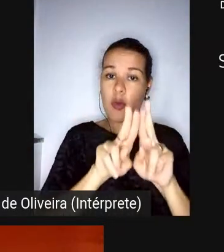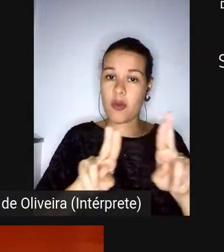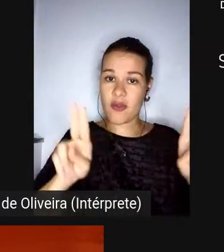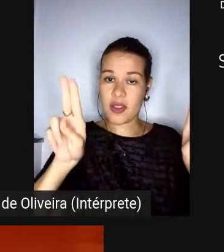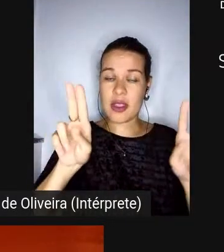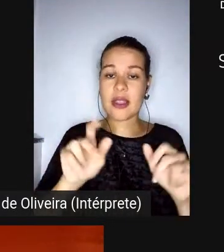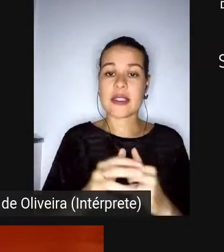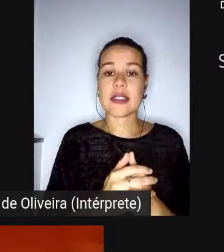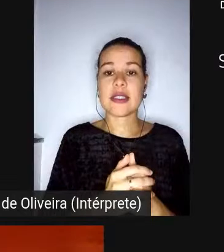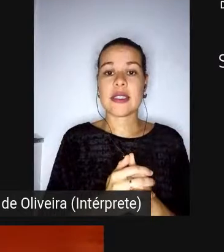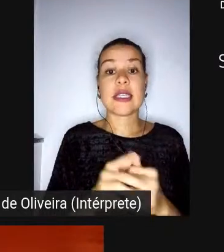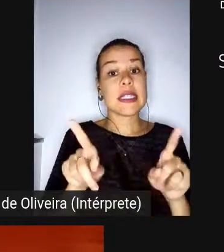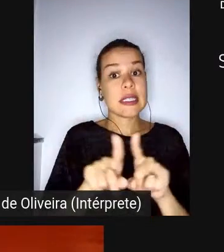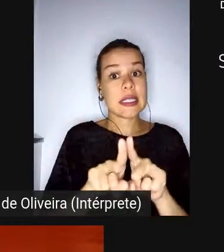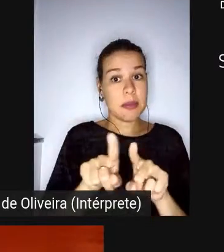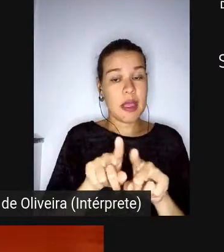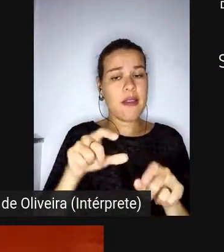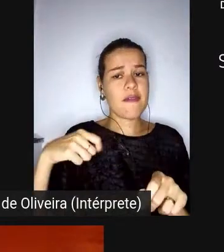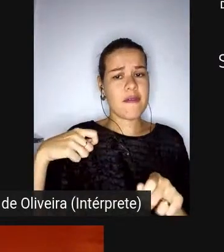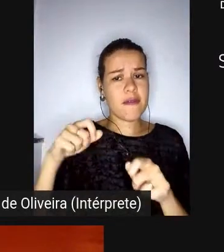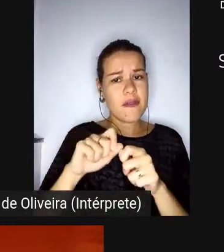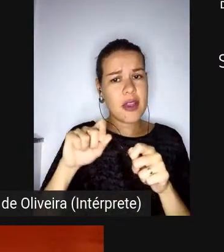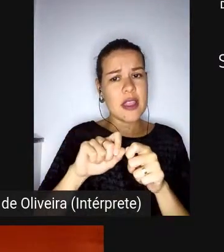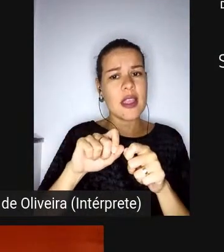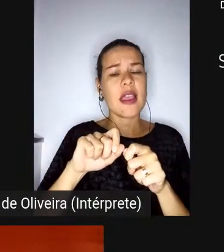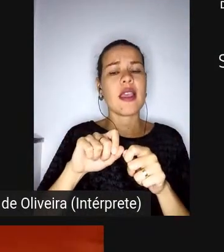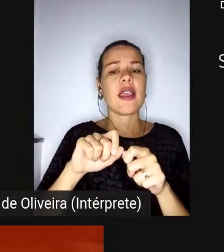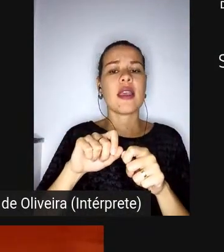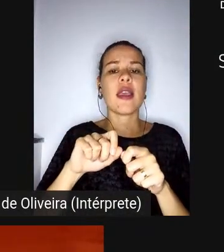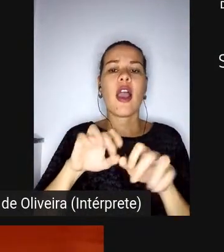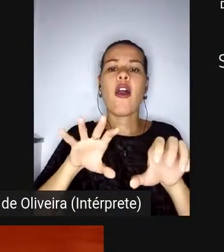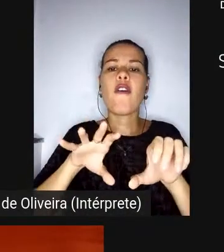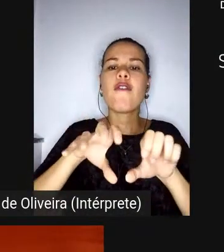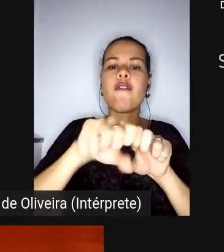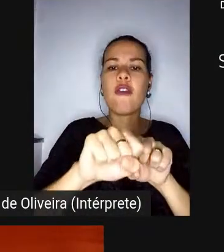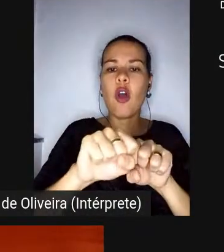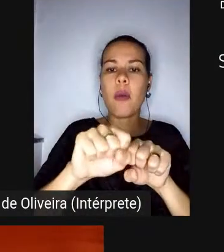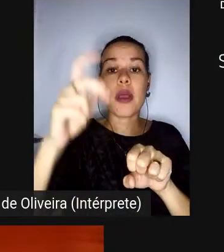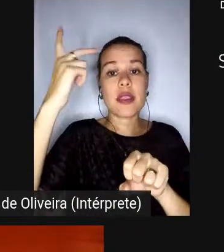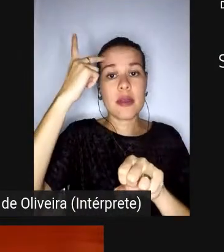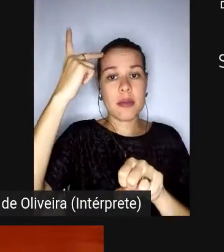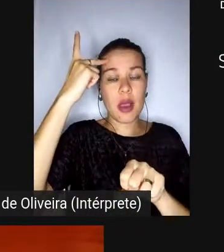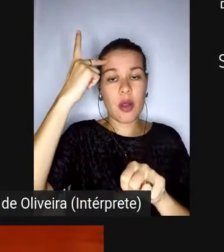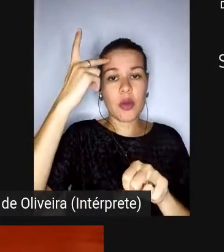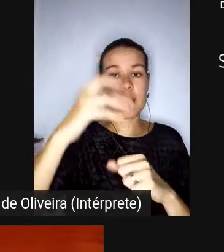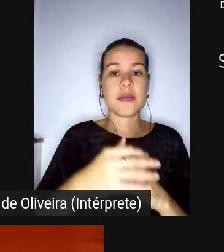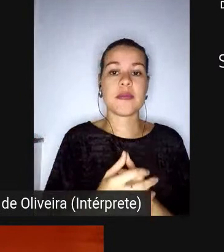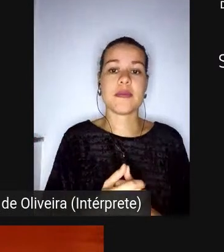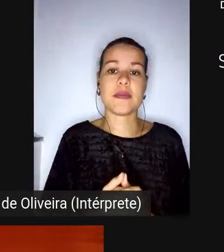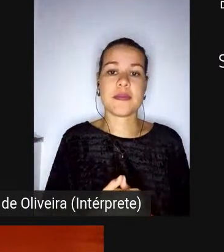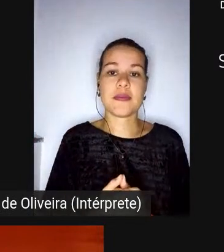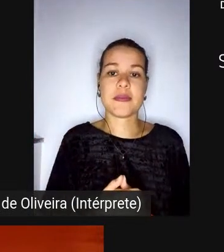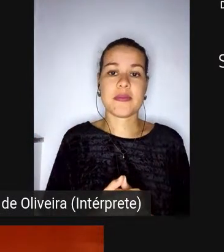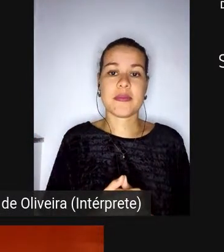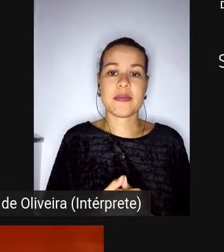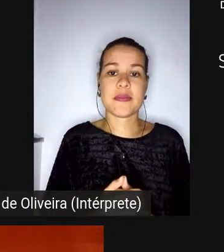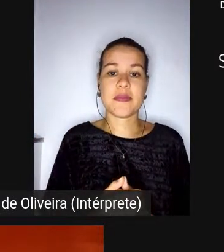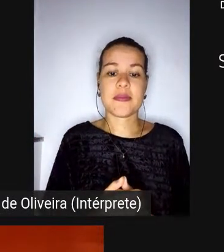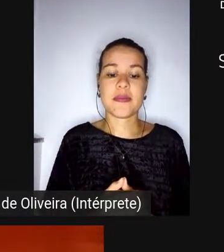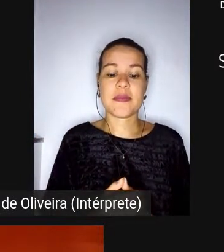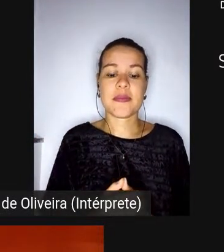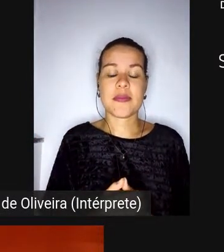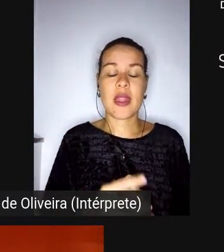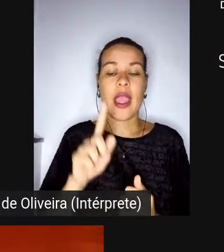Mackenzie de São Paulo graduação em Ciência da Computação pela Universidade Federal do Maranhão atualmente é professor adjunto